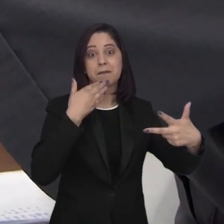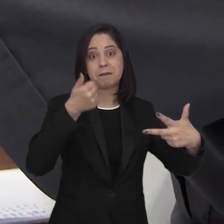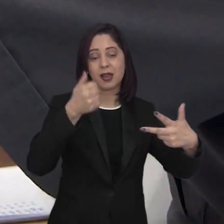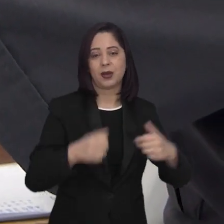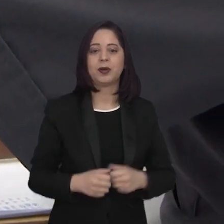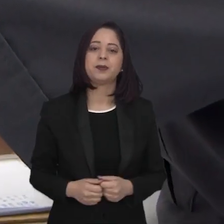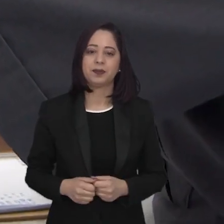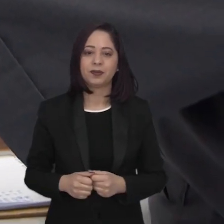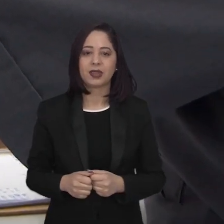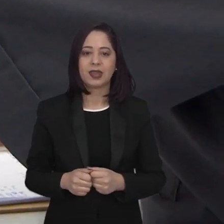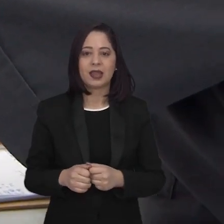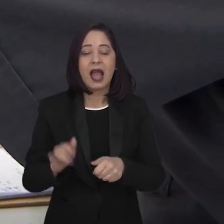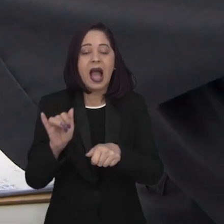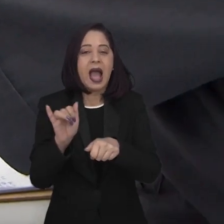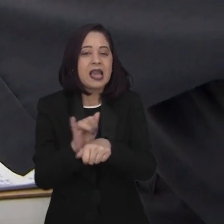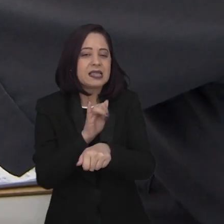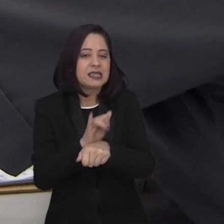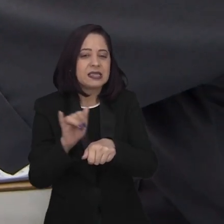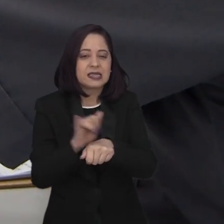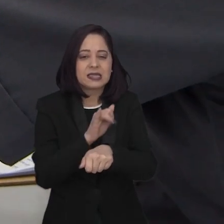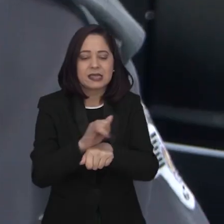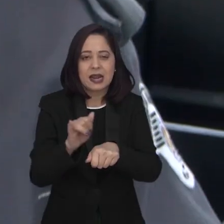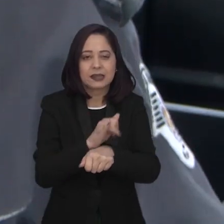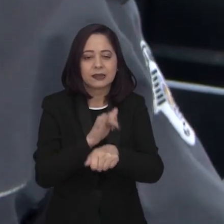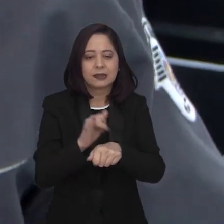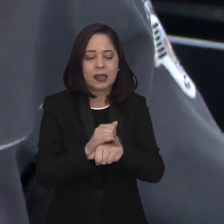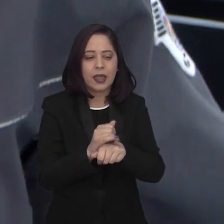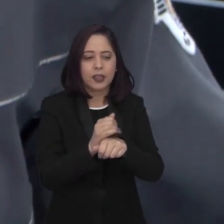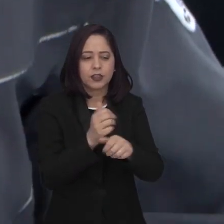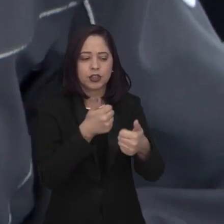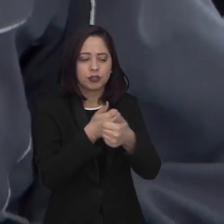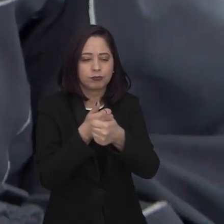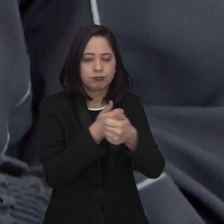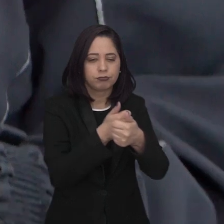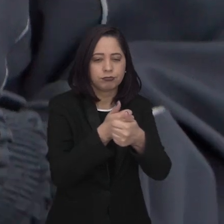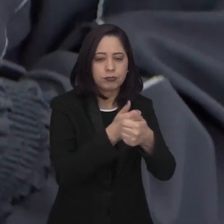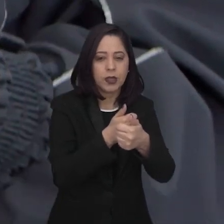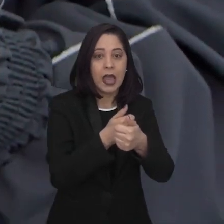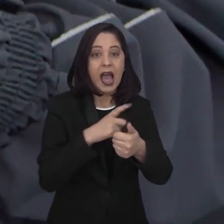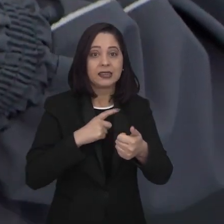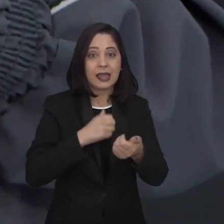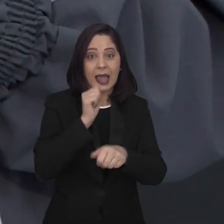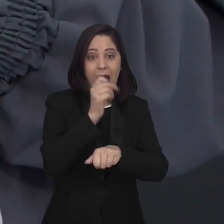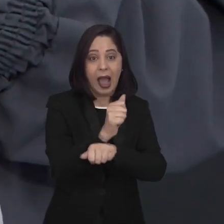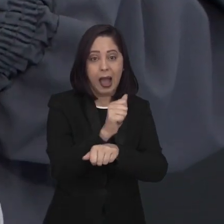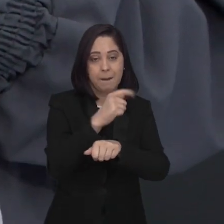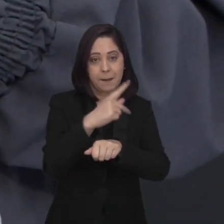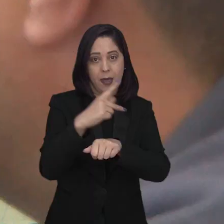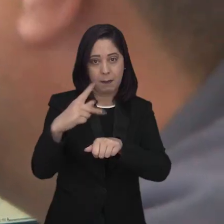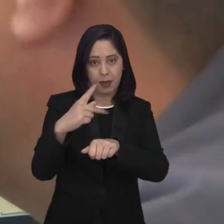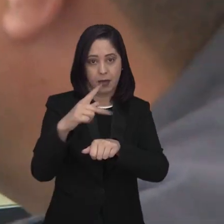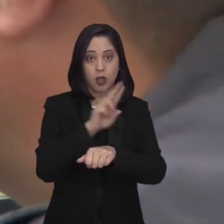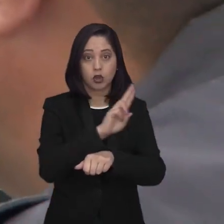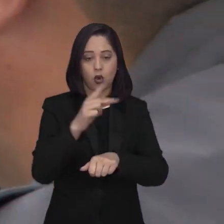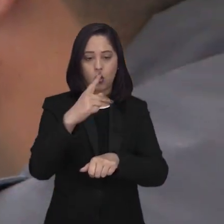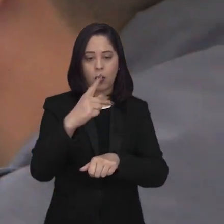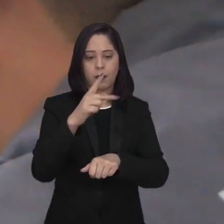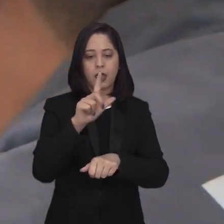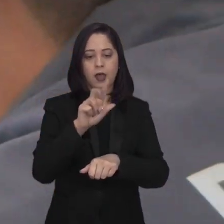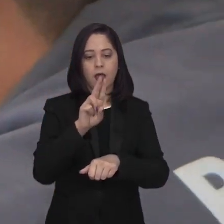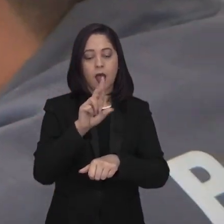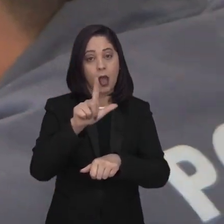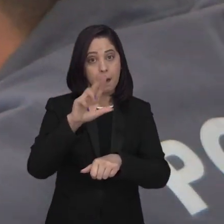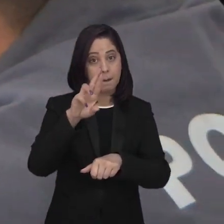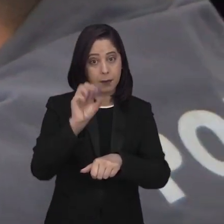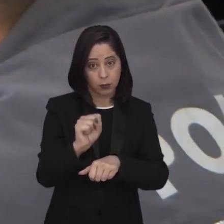Vários aplicativos auxiliam nas estratégias de acompanhamento de uma ocorrência, como, por exemplo, o Plus Code. Por meio do Google